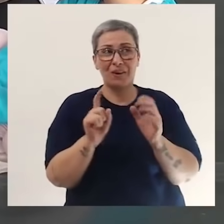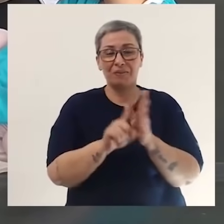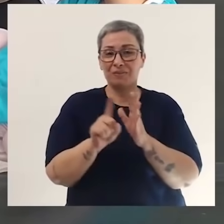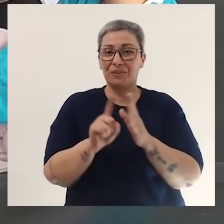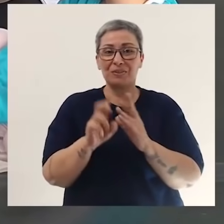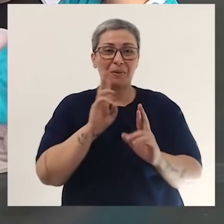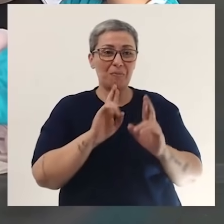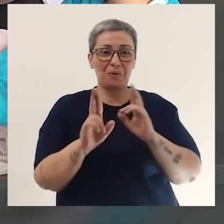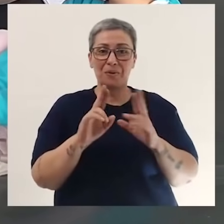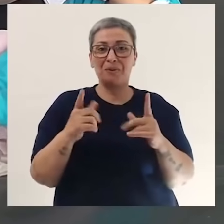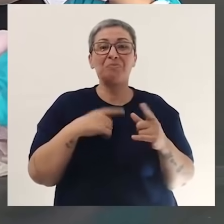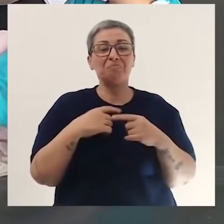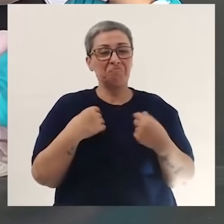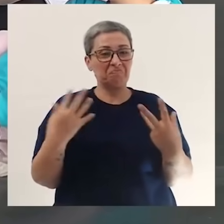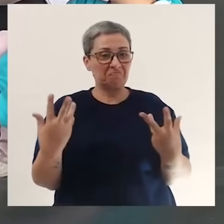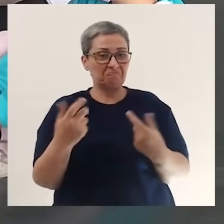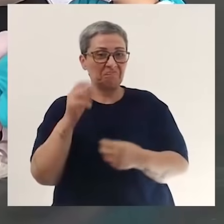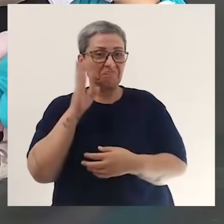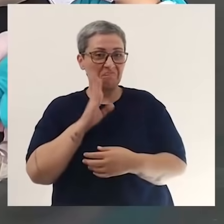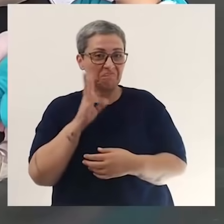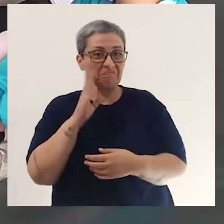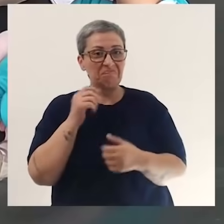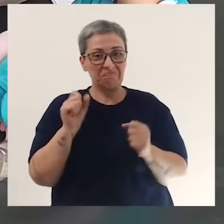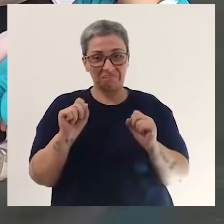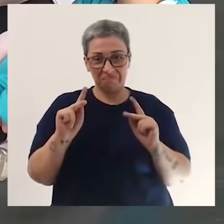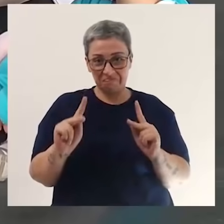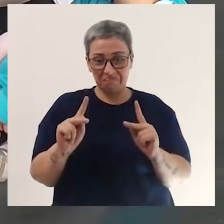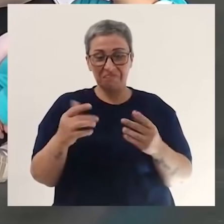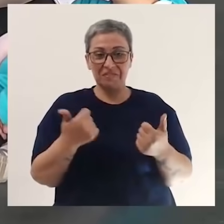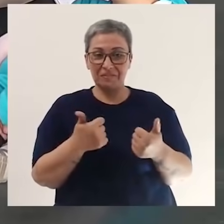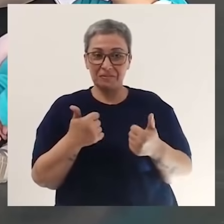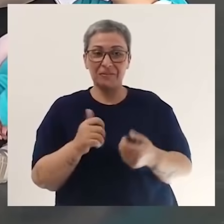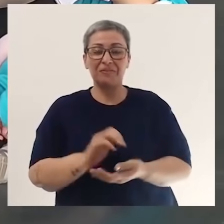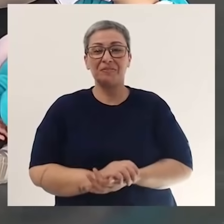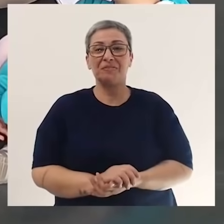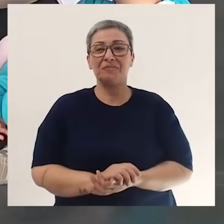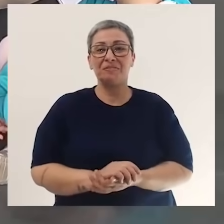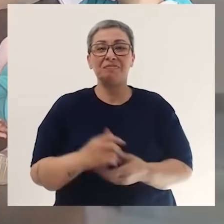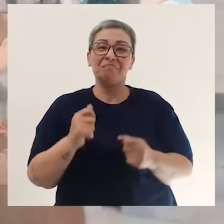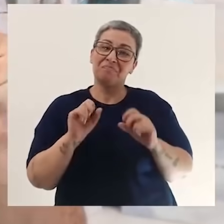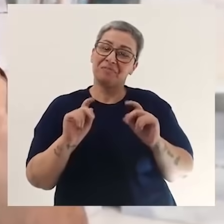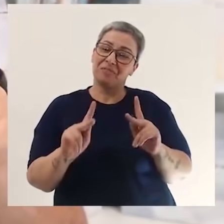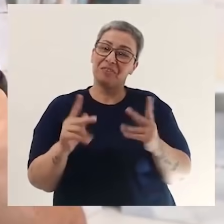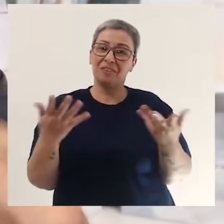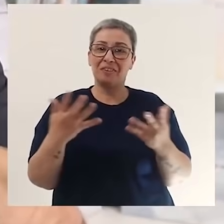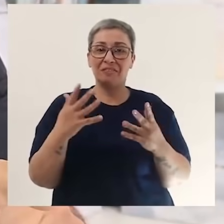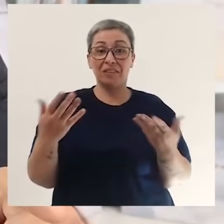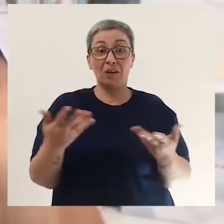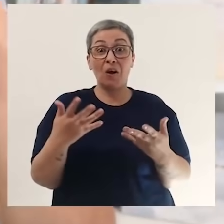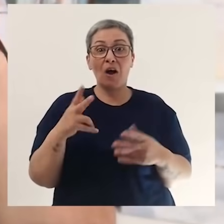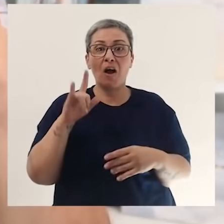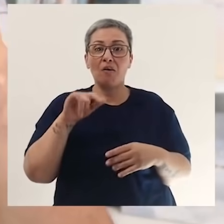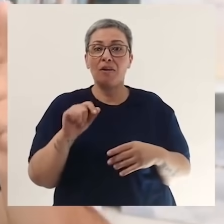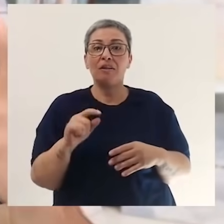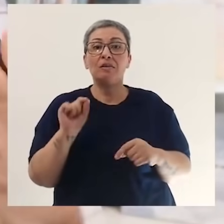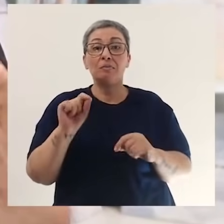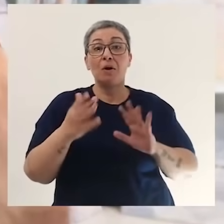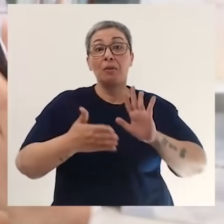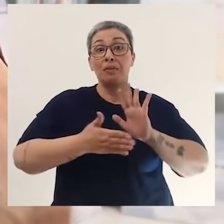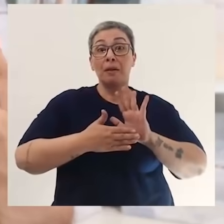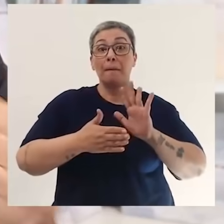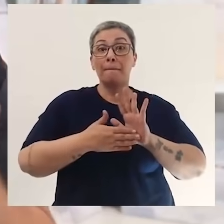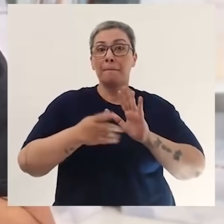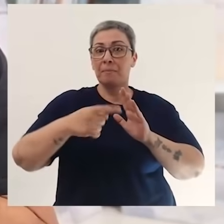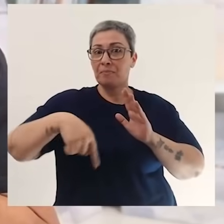de vocês, foi realmente muito legal. Tá bom? Tudo bem? Então tá bom. Agora vai a nossa proposta para